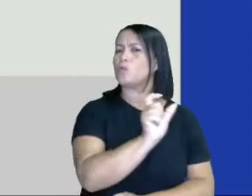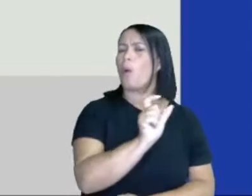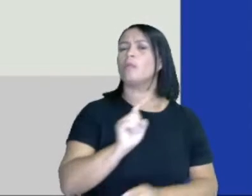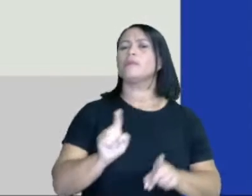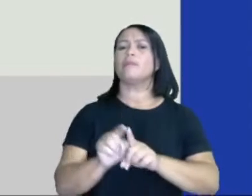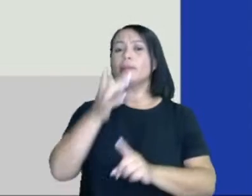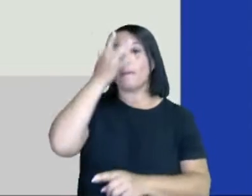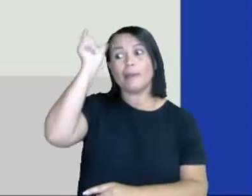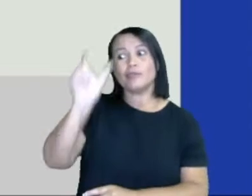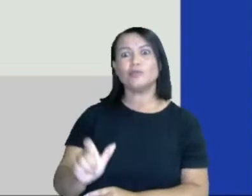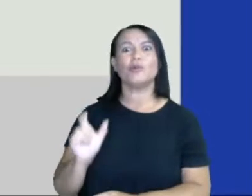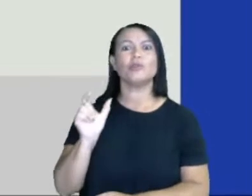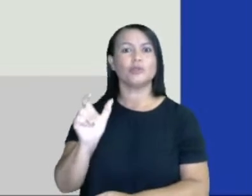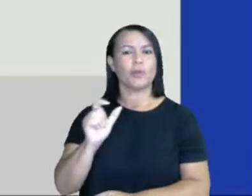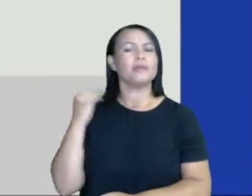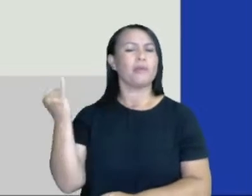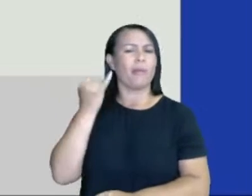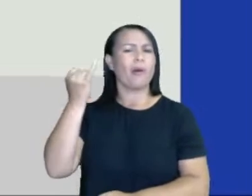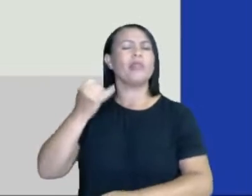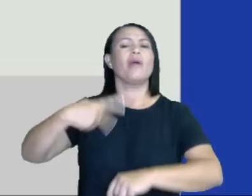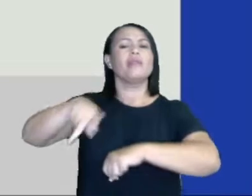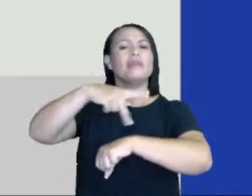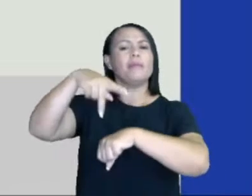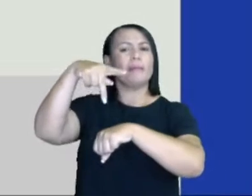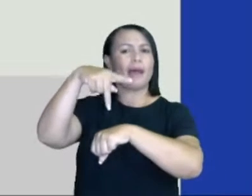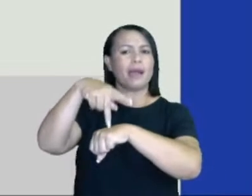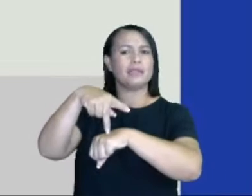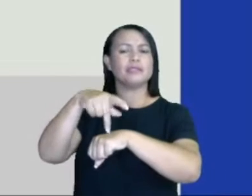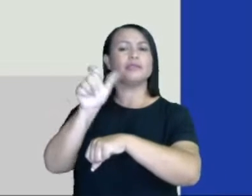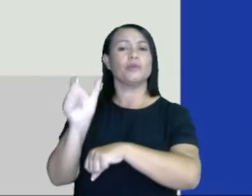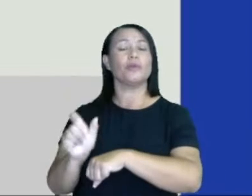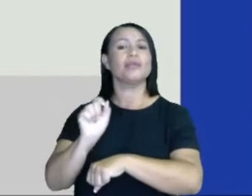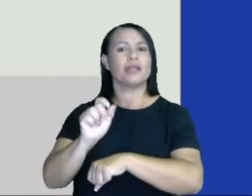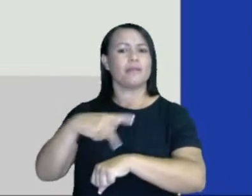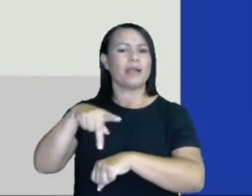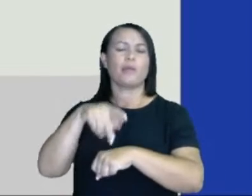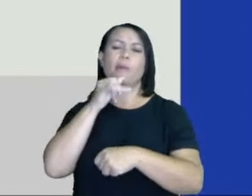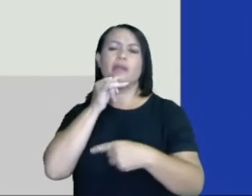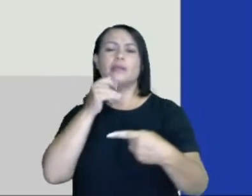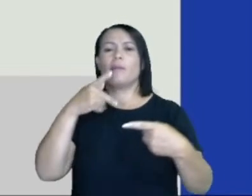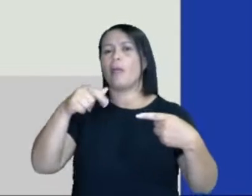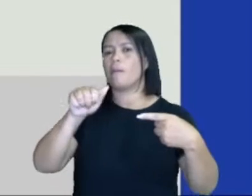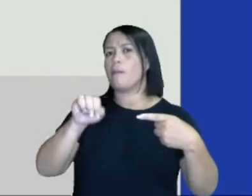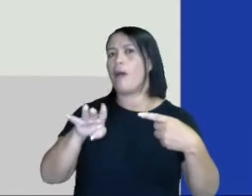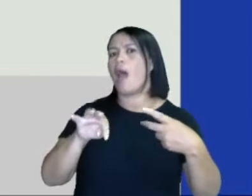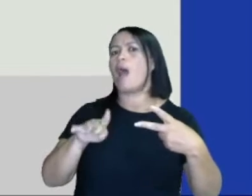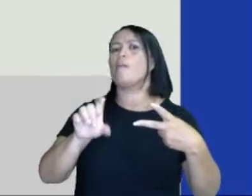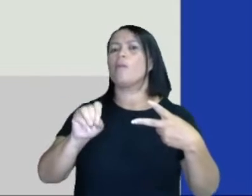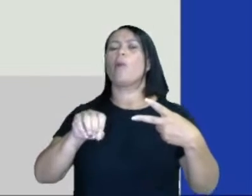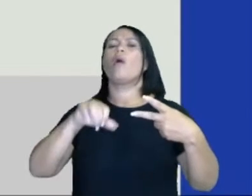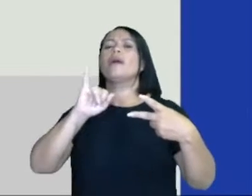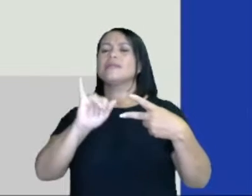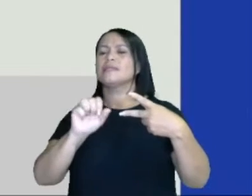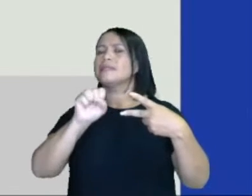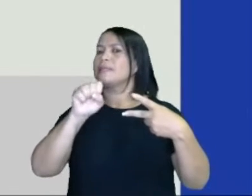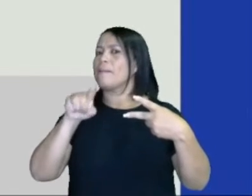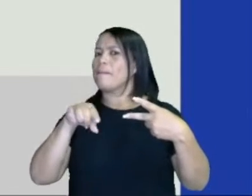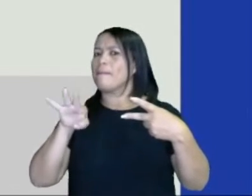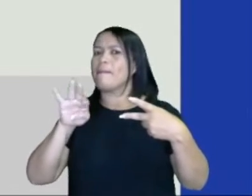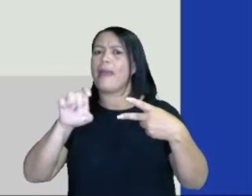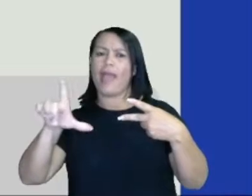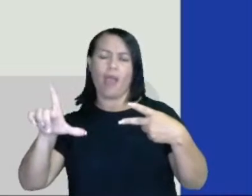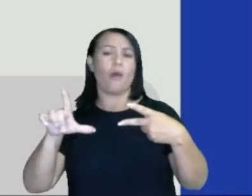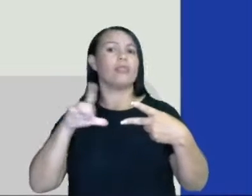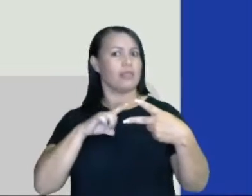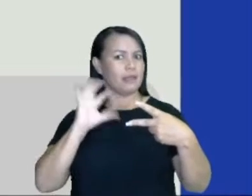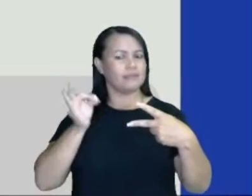da literatura que são de países hispanohablantes, como Pablo Neruda, Isabel Allende, certo?